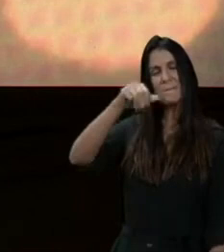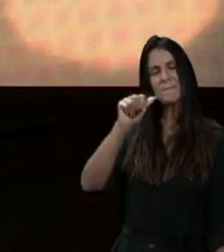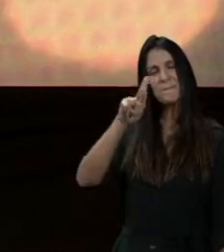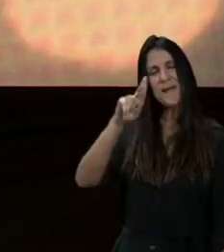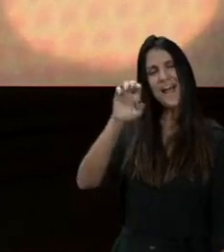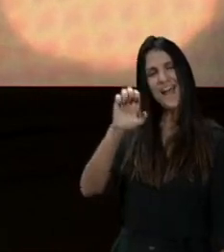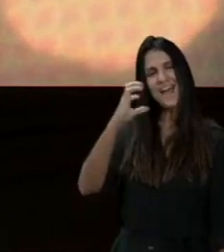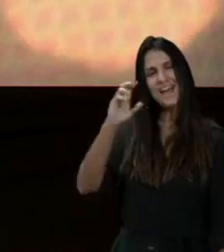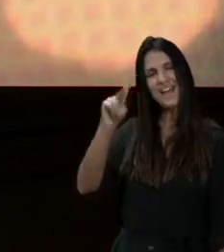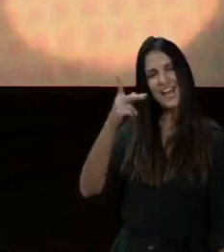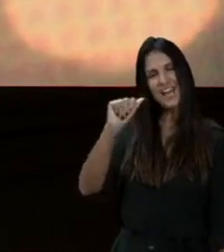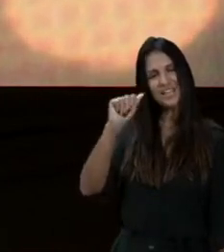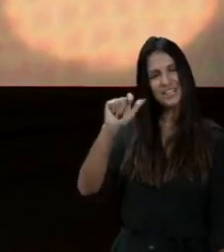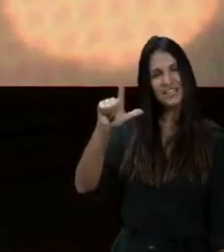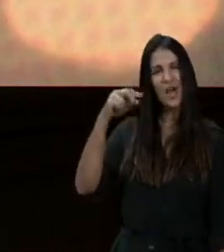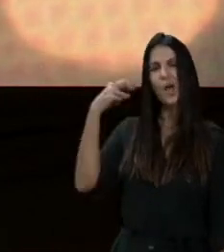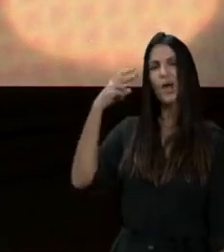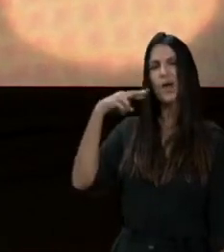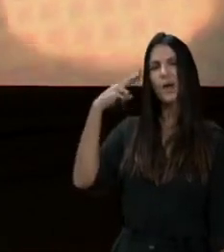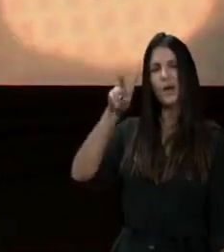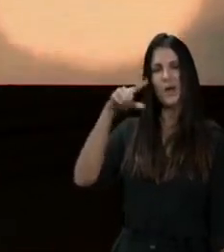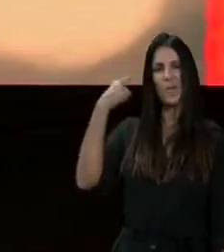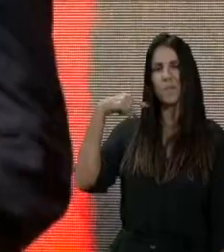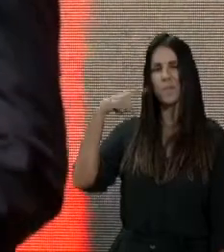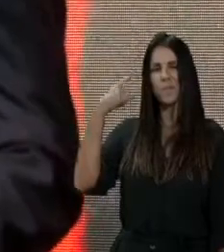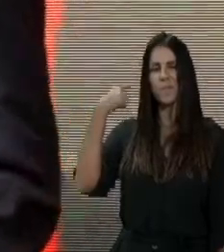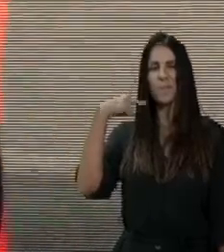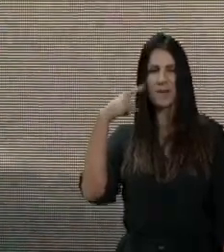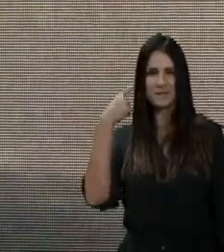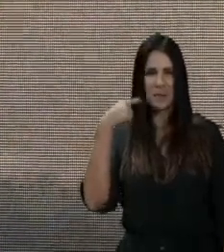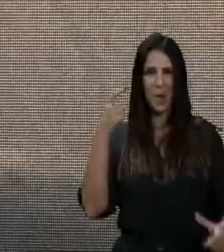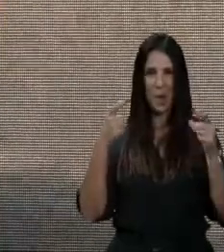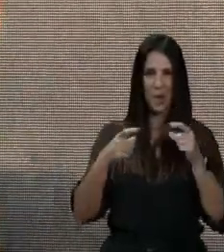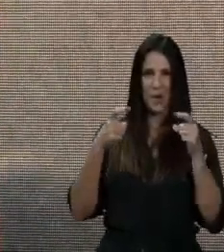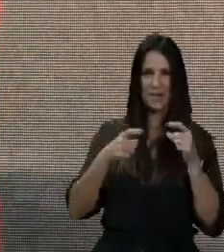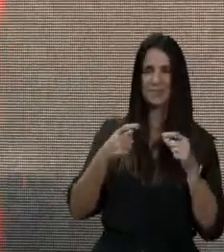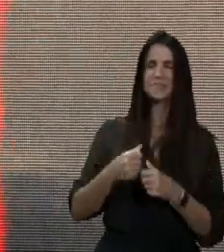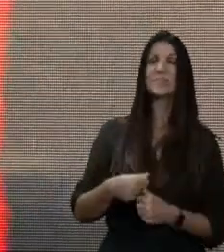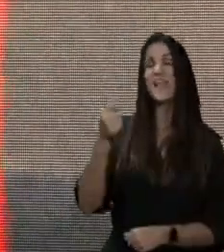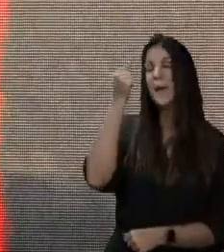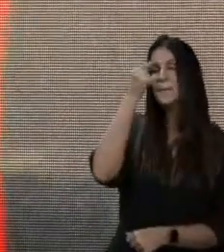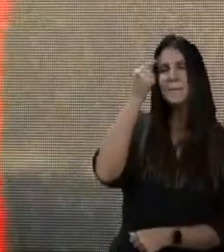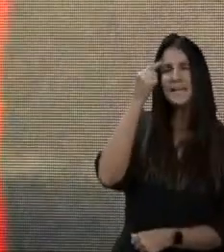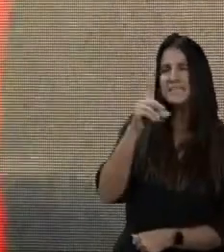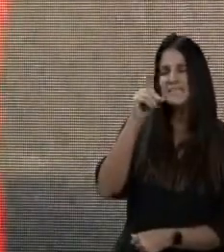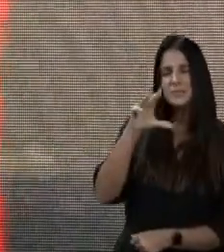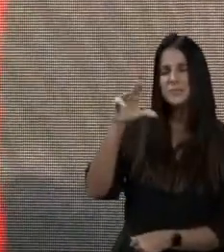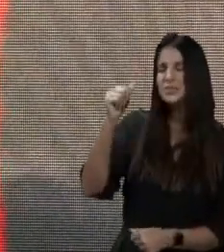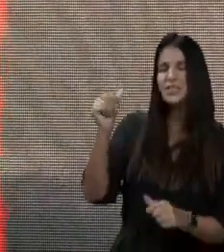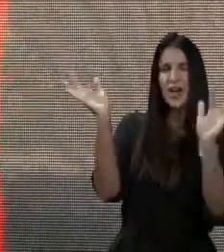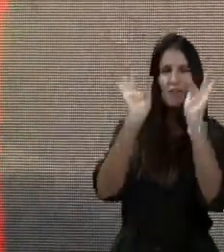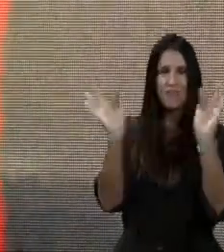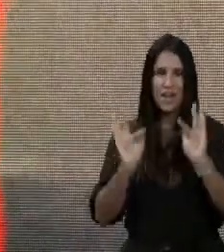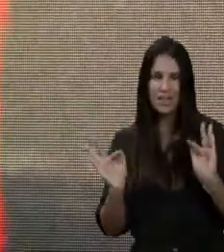eu amo Marechal minha terra e aí eu queria nem Marechal pensa no dia feliz para mim o dia que a